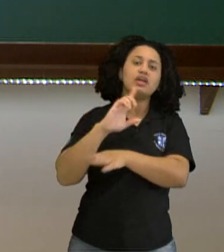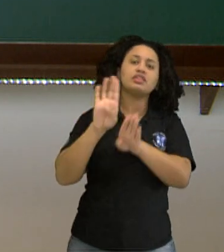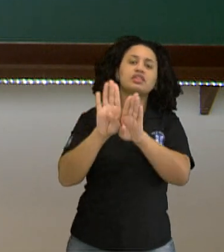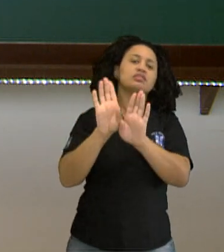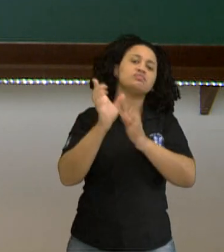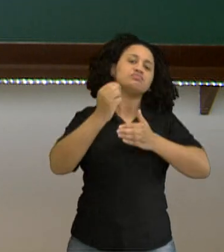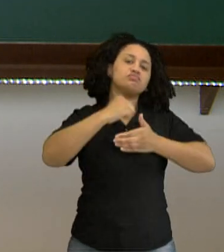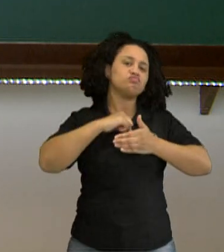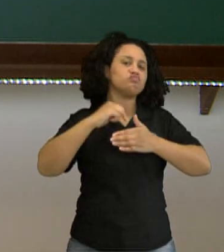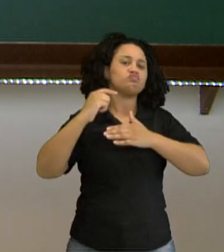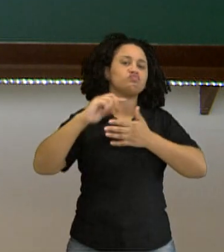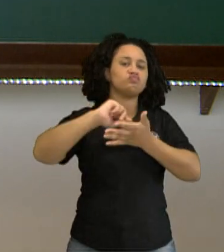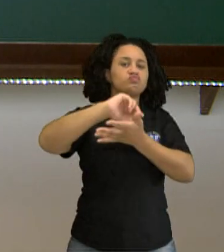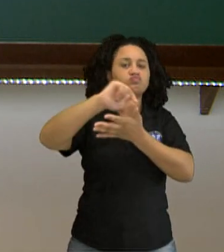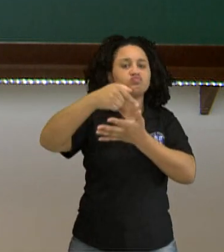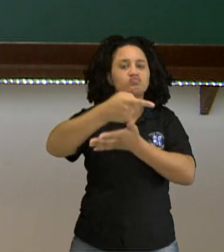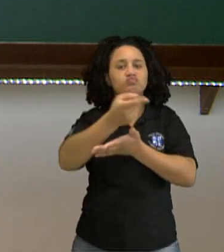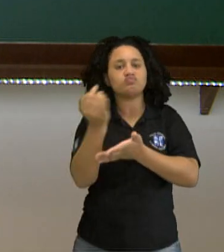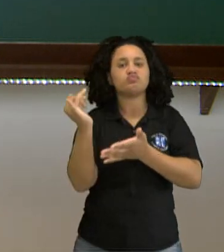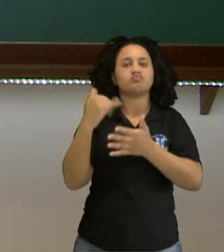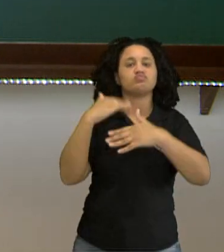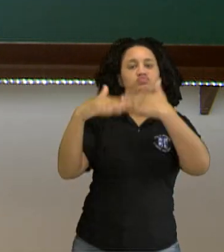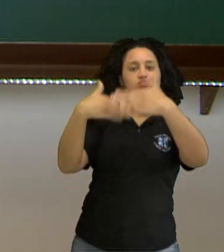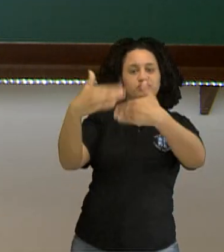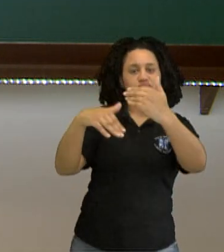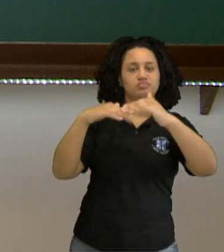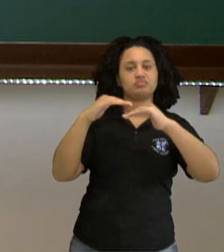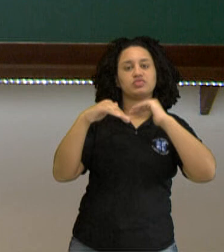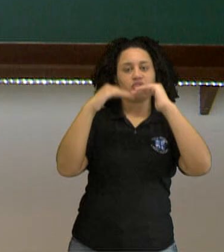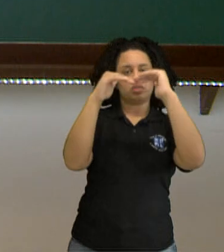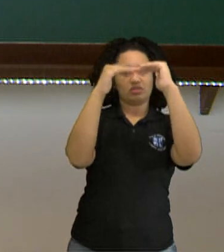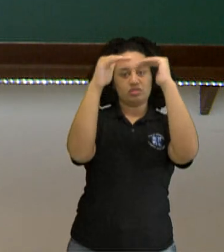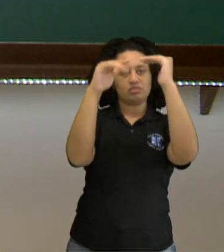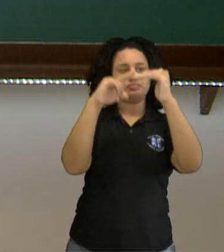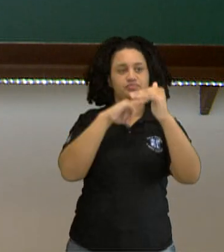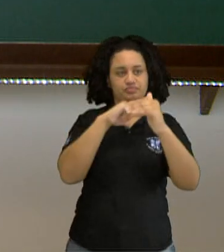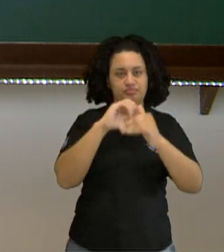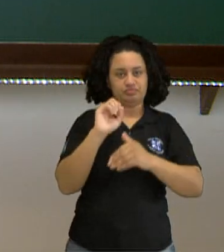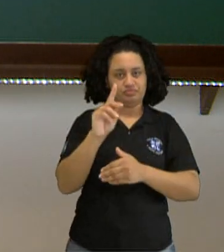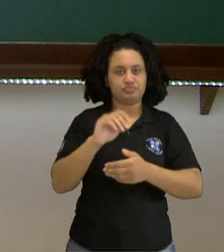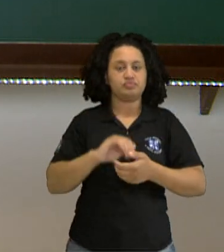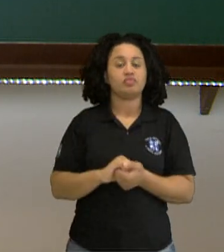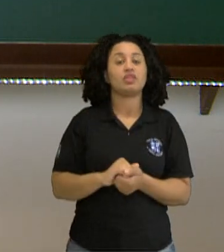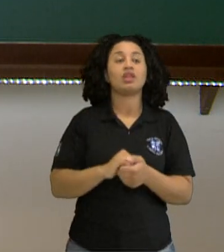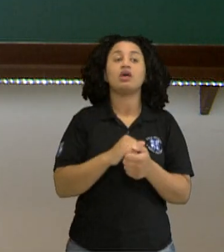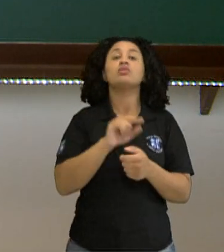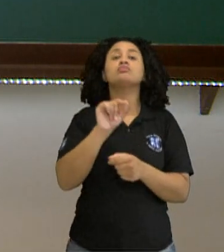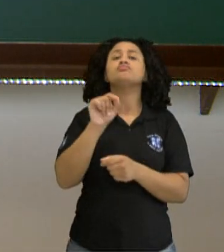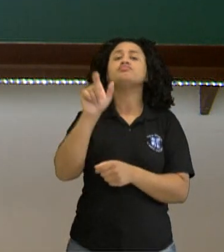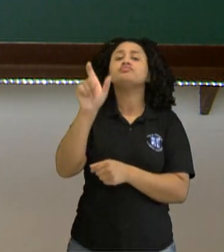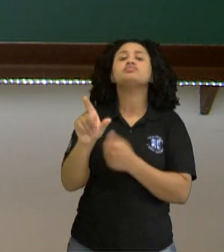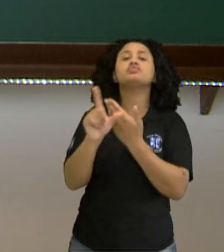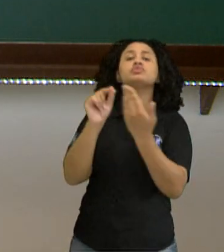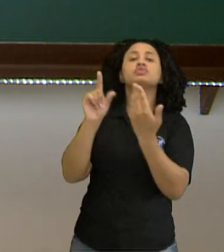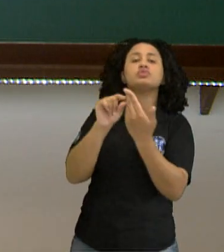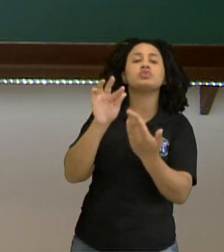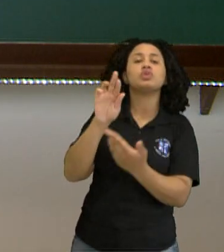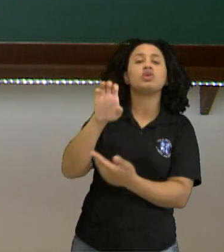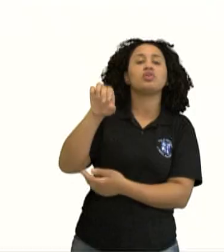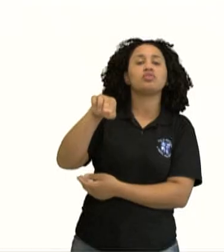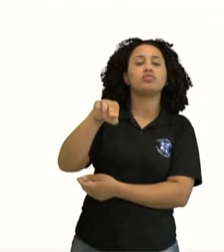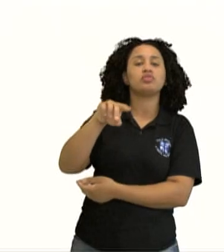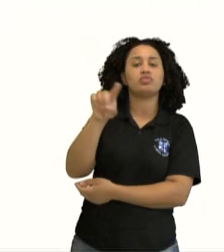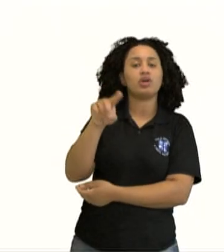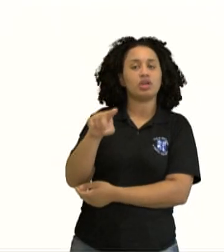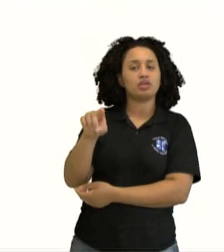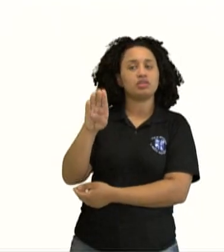num processo evolutivo. Tá certo? Ideias de Franz Boas. Cada